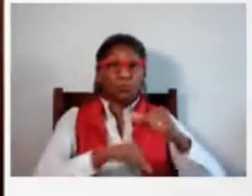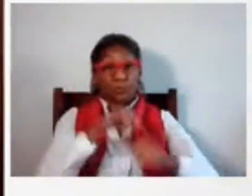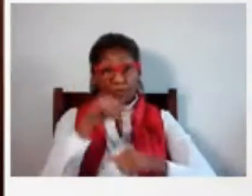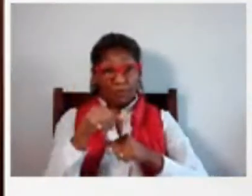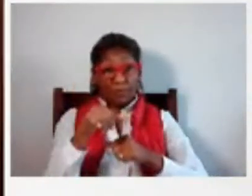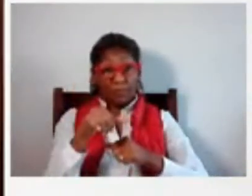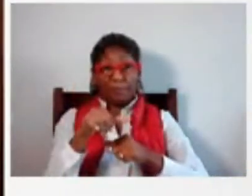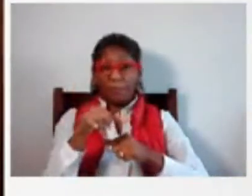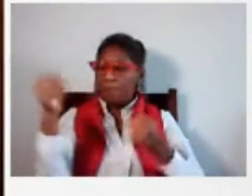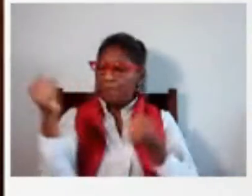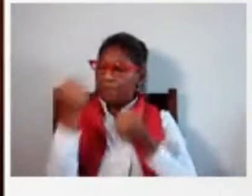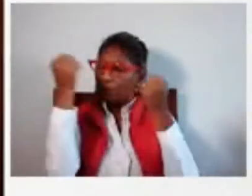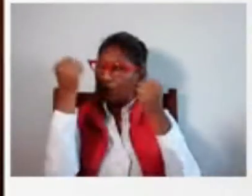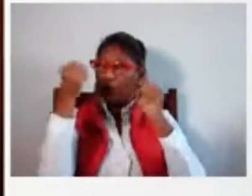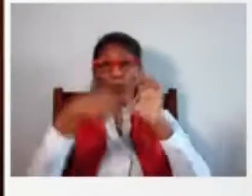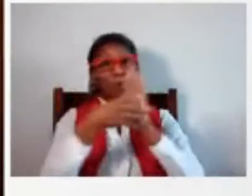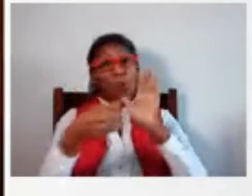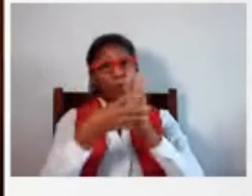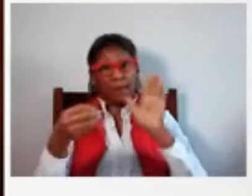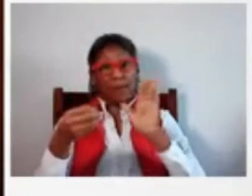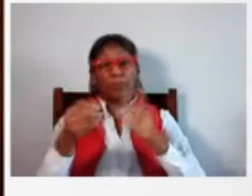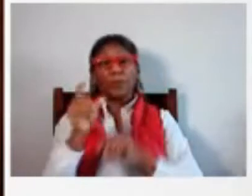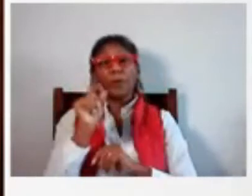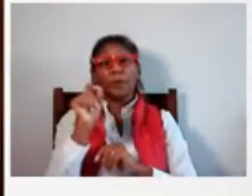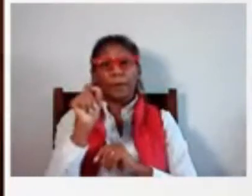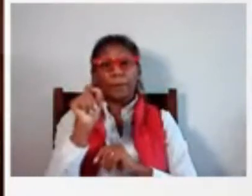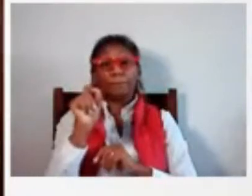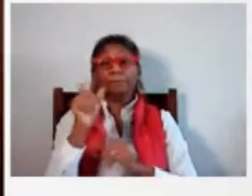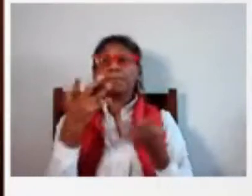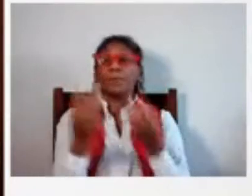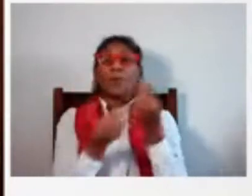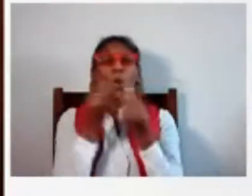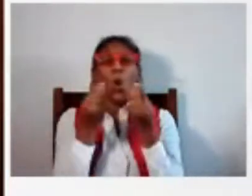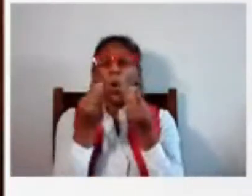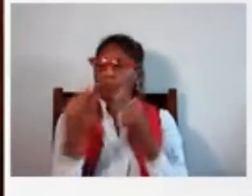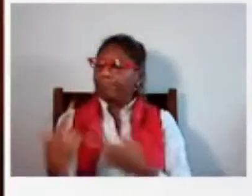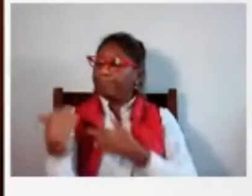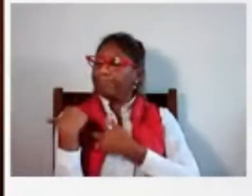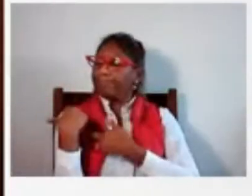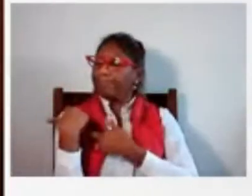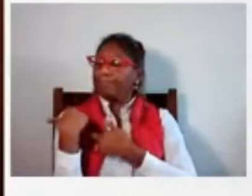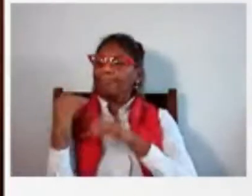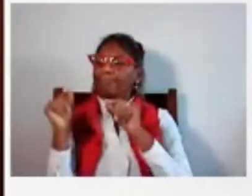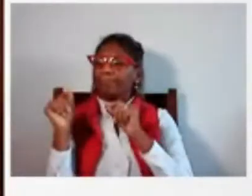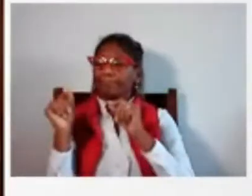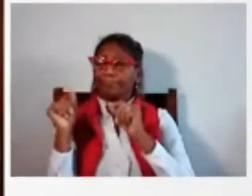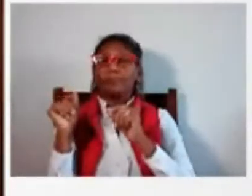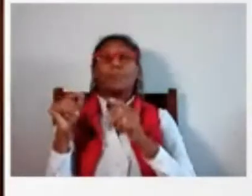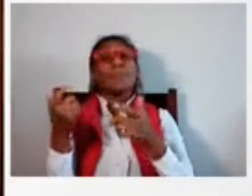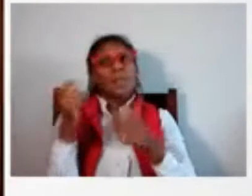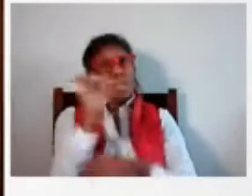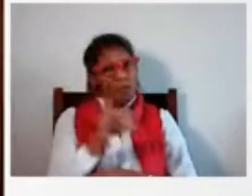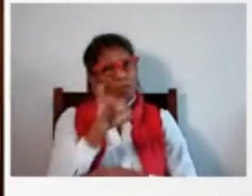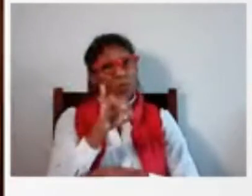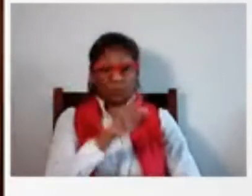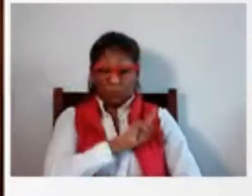controlado, para fortalecer o modelo do distanciamento controlado, é sobre a governança deste modelo. Nós percebemos que é importante que haja uma instância